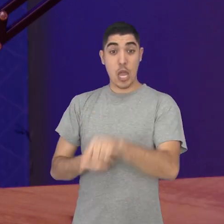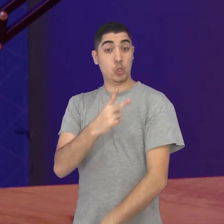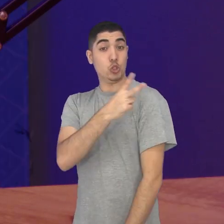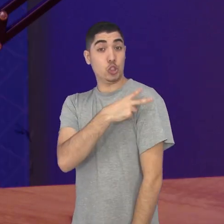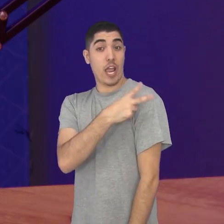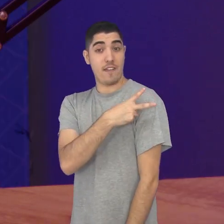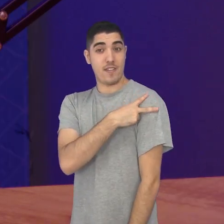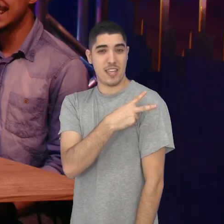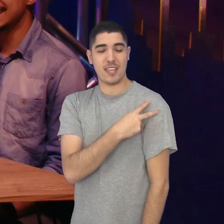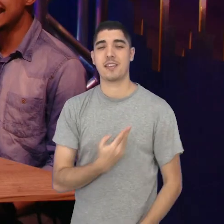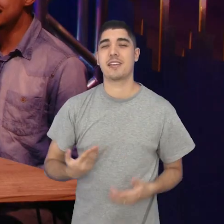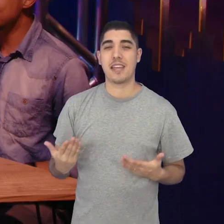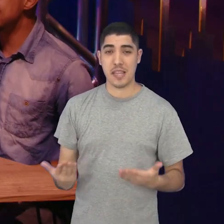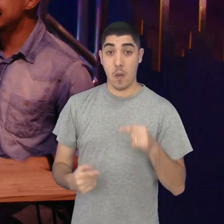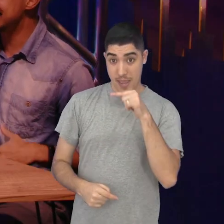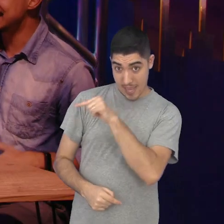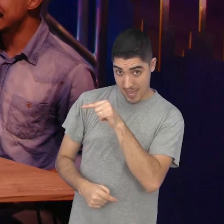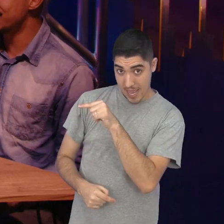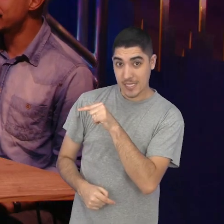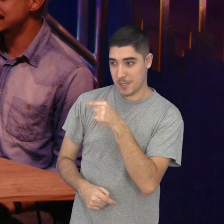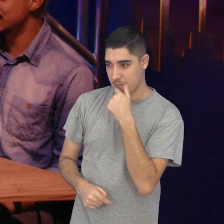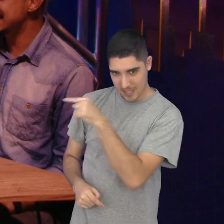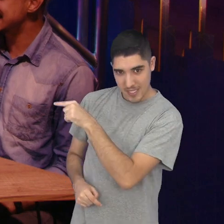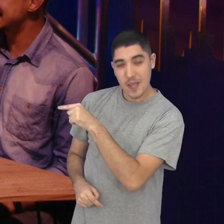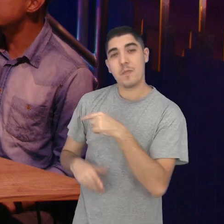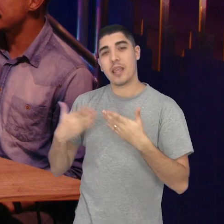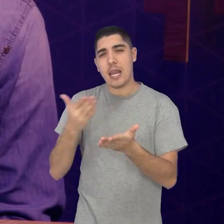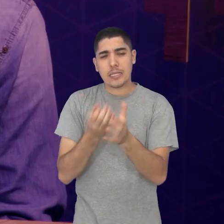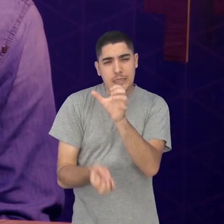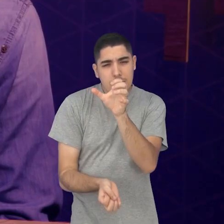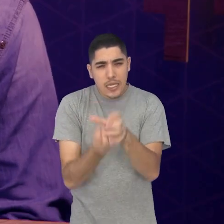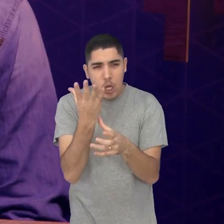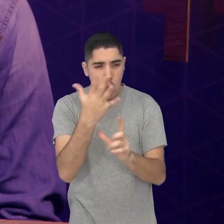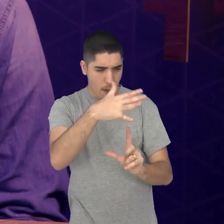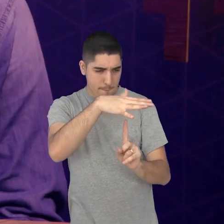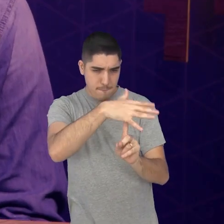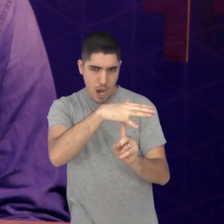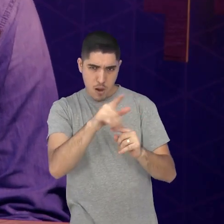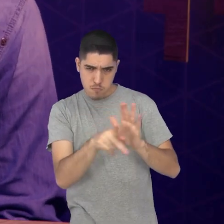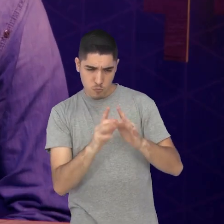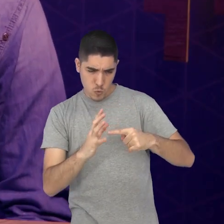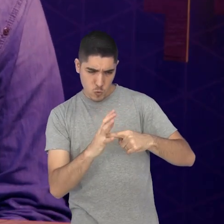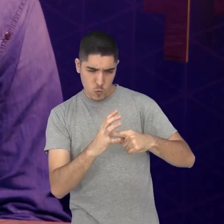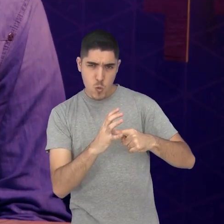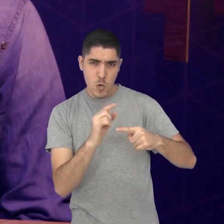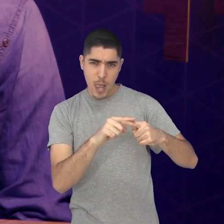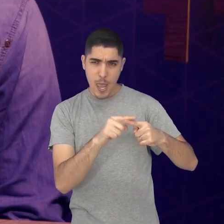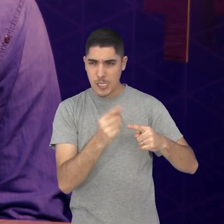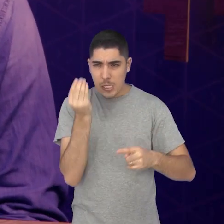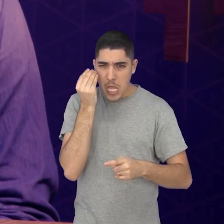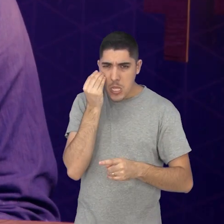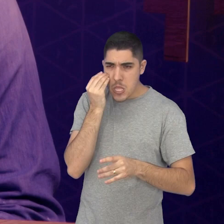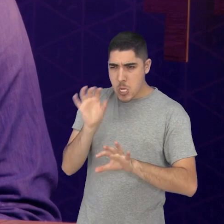lá. Não lembro. Eu só sei que, assim, o Randall, ele cria uma máquina para extrair à força o